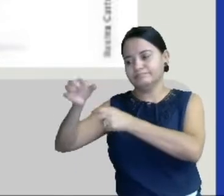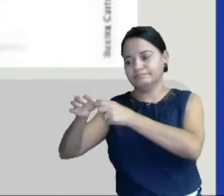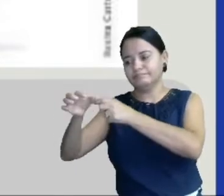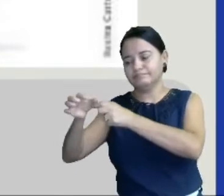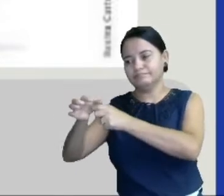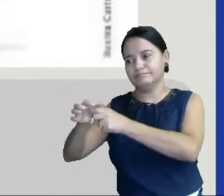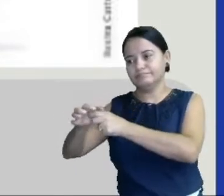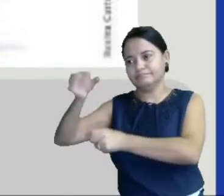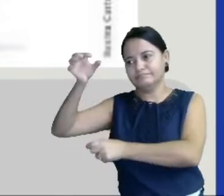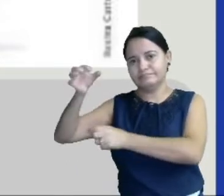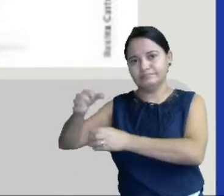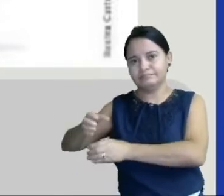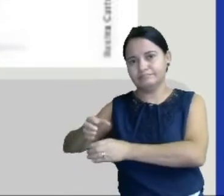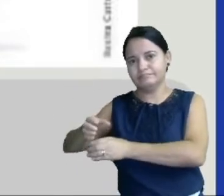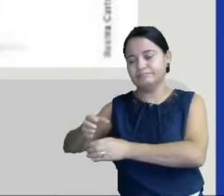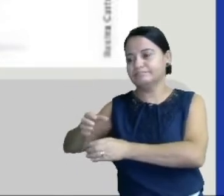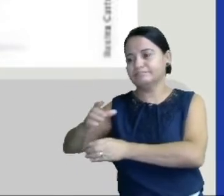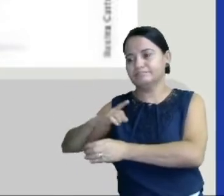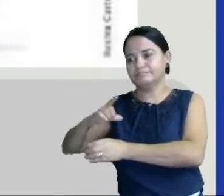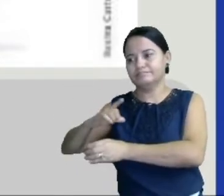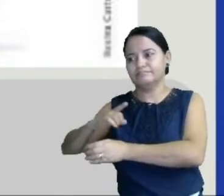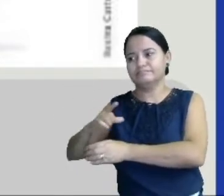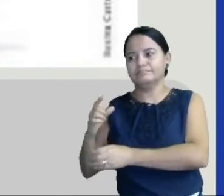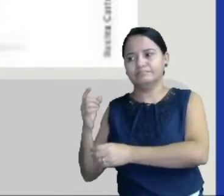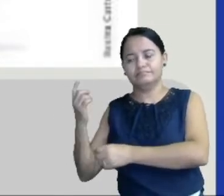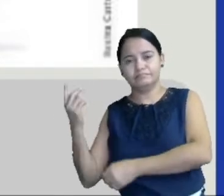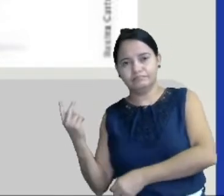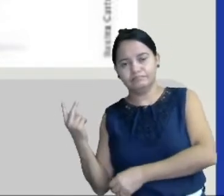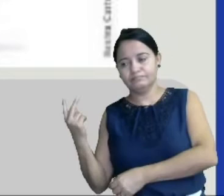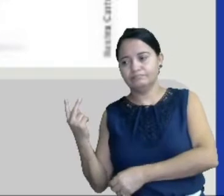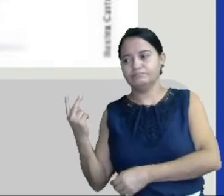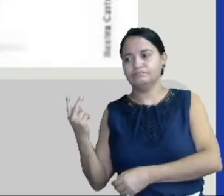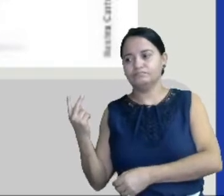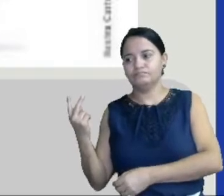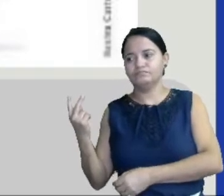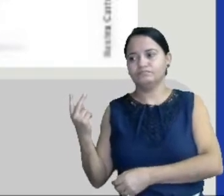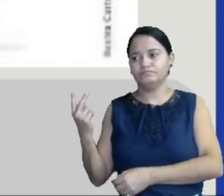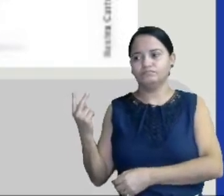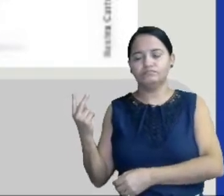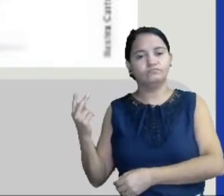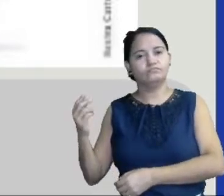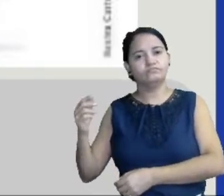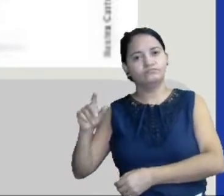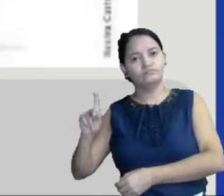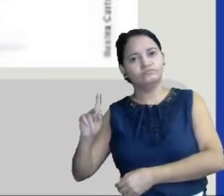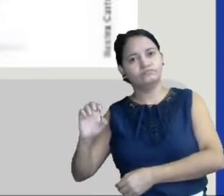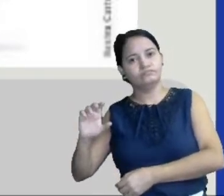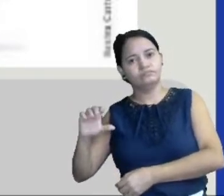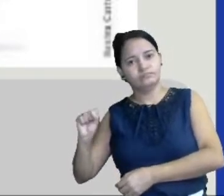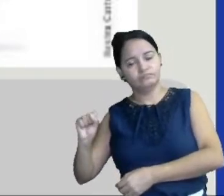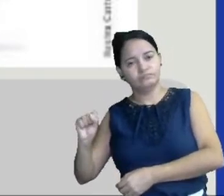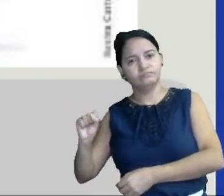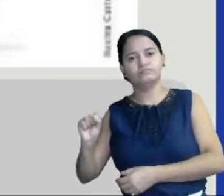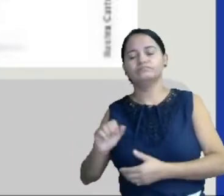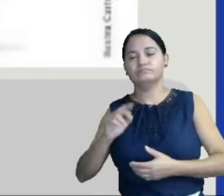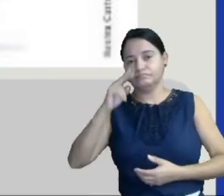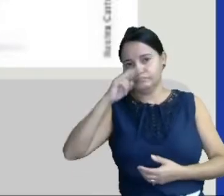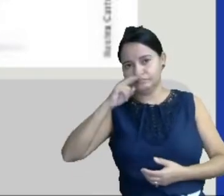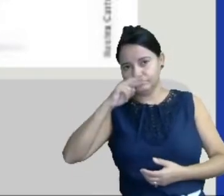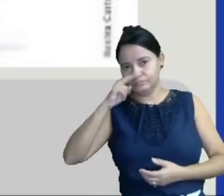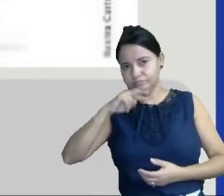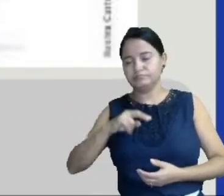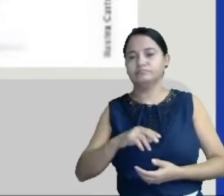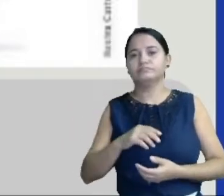dois bloquinhos aí de peso né desses dois pezinhos ele tem a mesma medida e os tijolos serão retirados